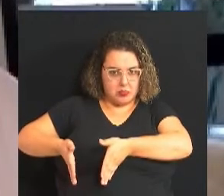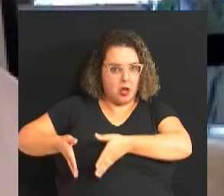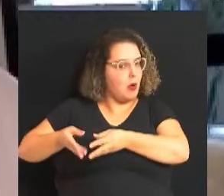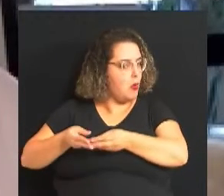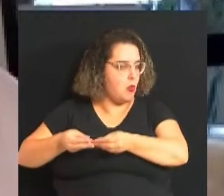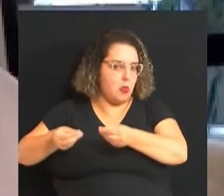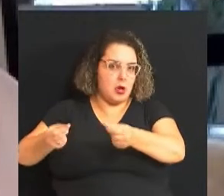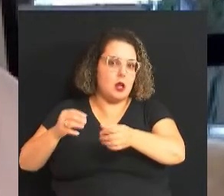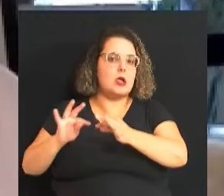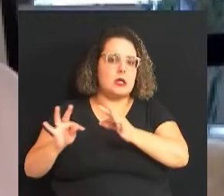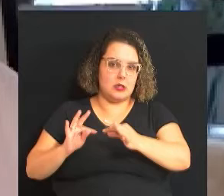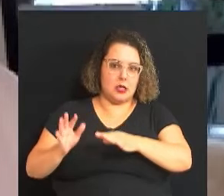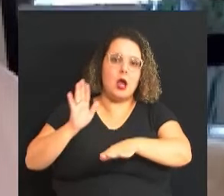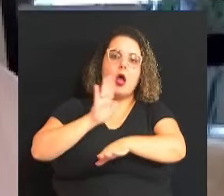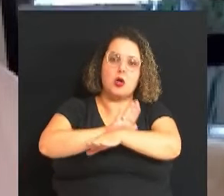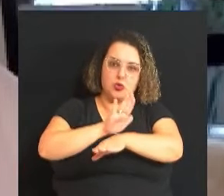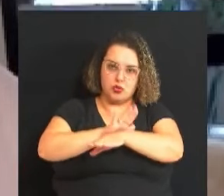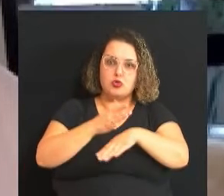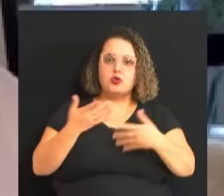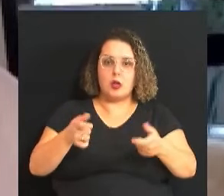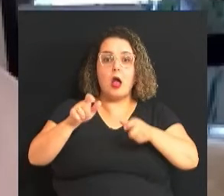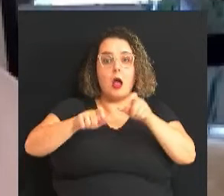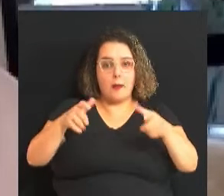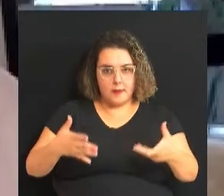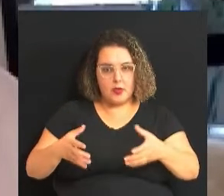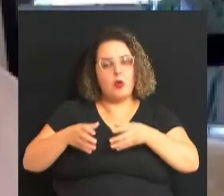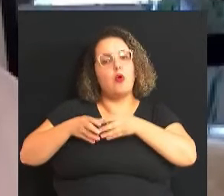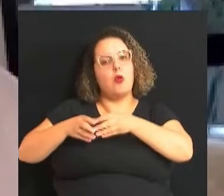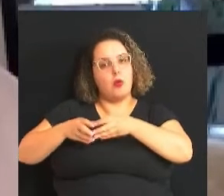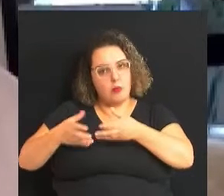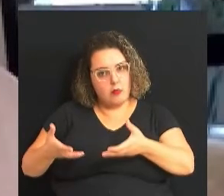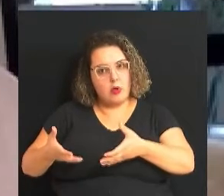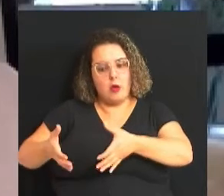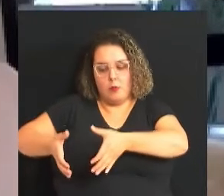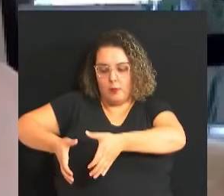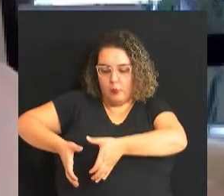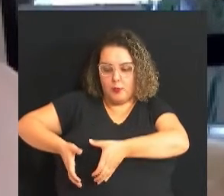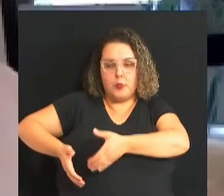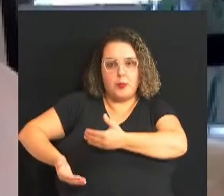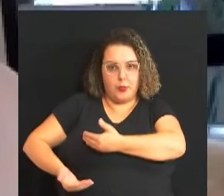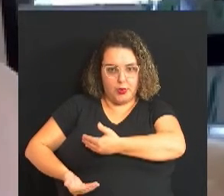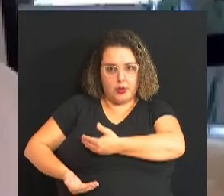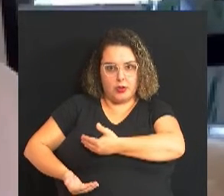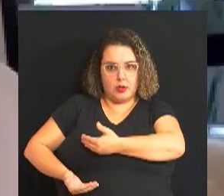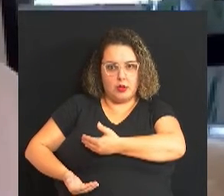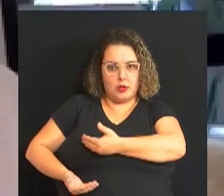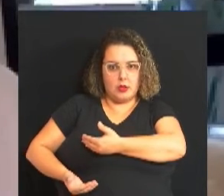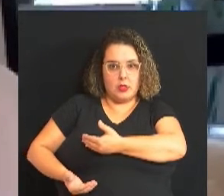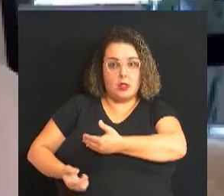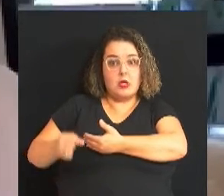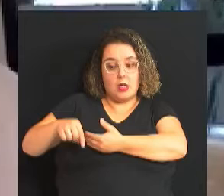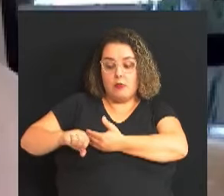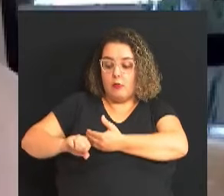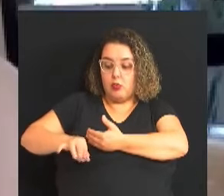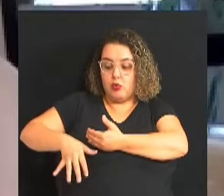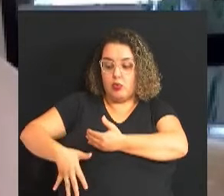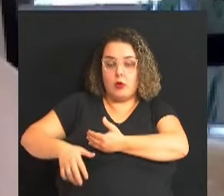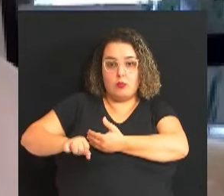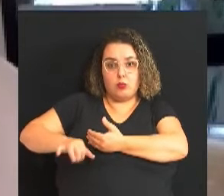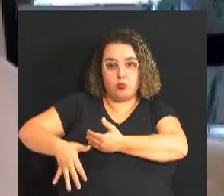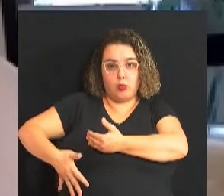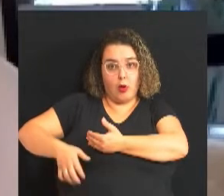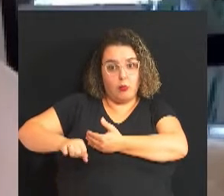técnicas que ajudam bastante a pessoa a conviver muito bem com essas bolsas. E ela vai evacuar dentro da bolsa.